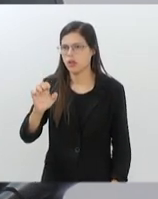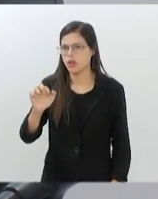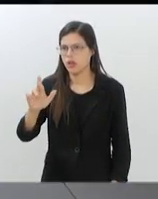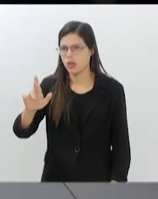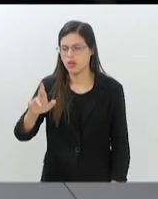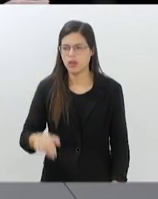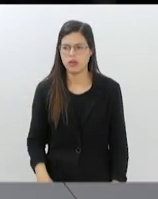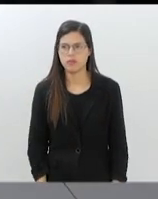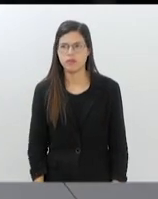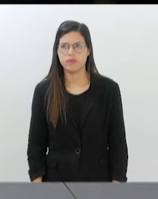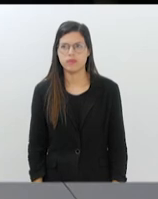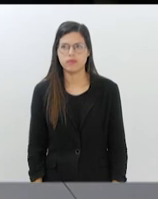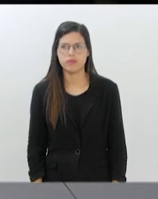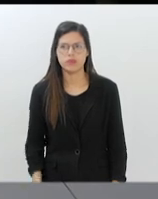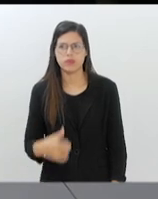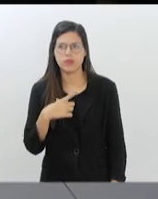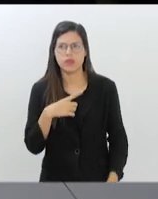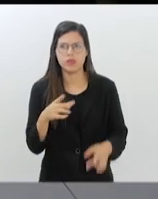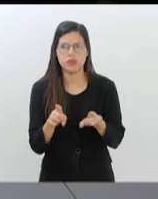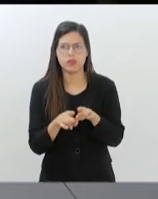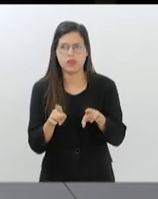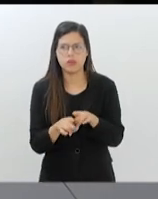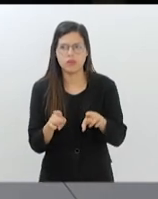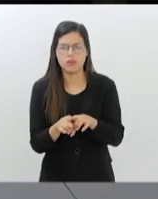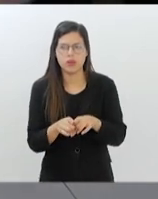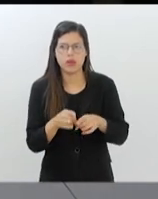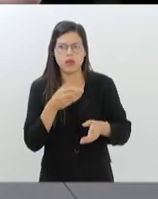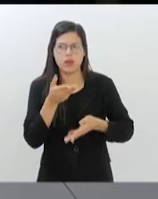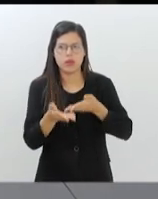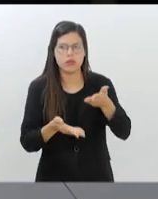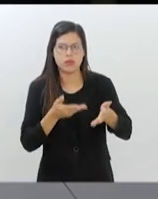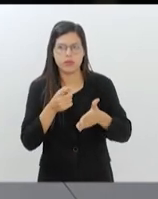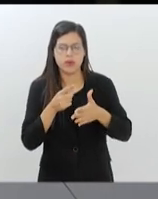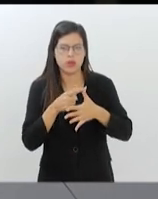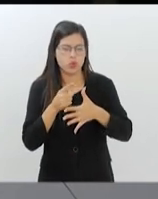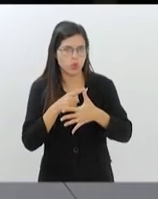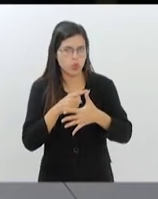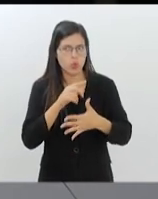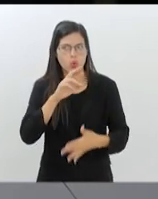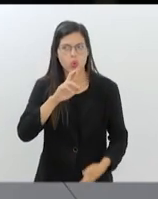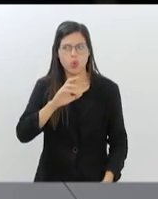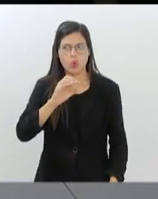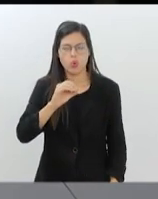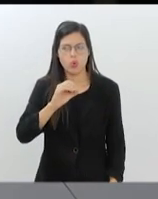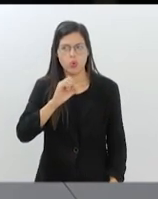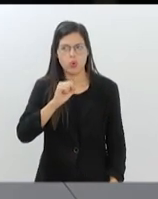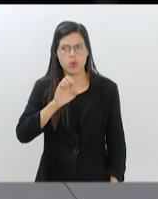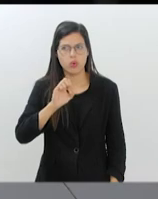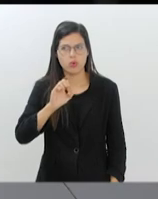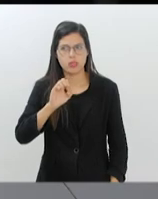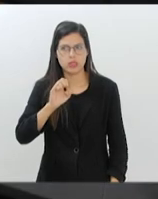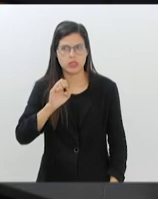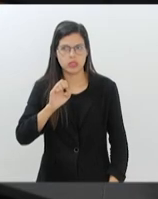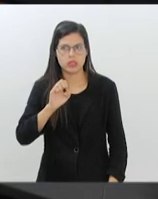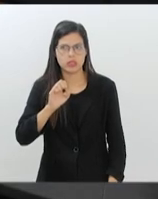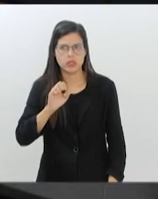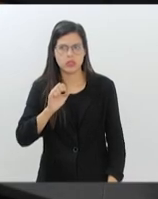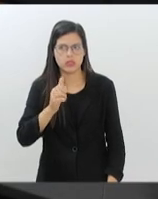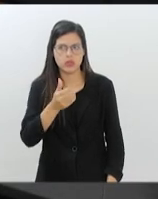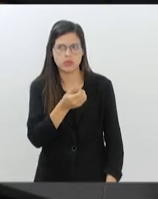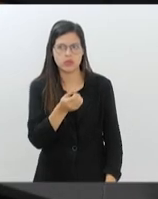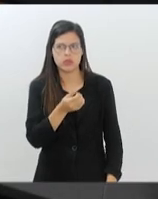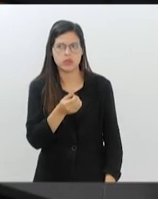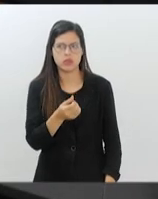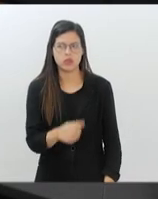agla e temos também no atendimento ali Rose são cinco Senor mencionou o sexto posso ter meio